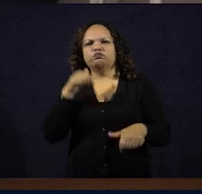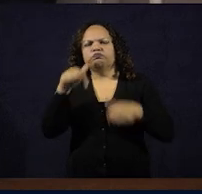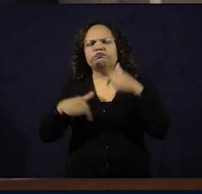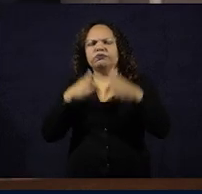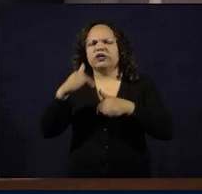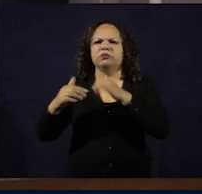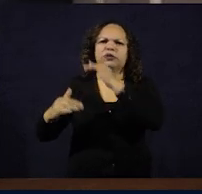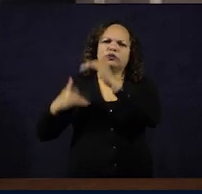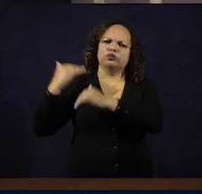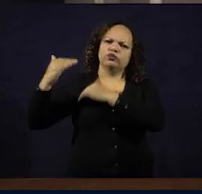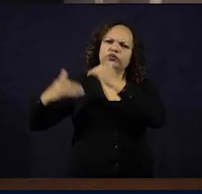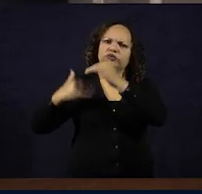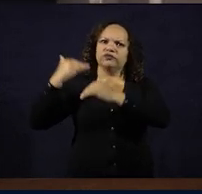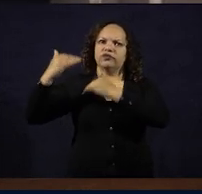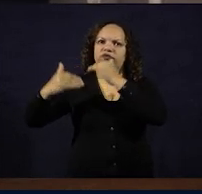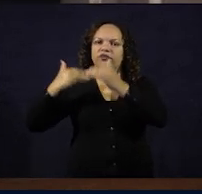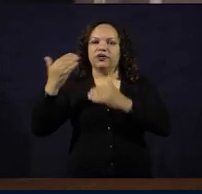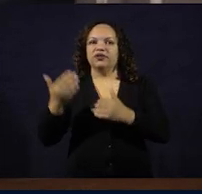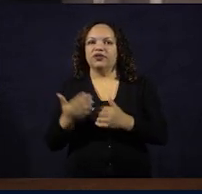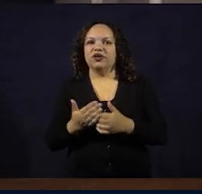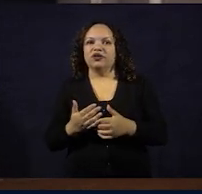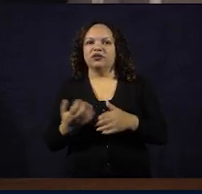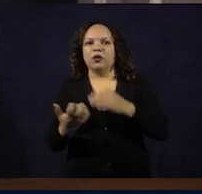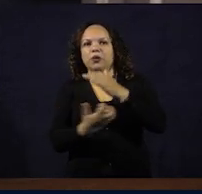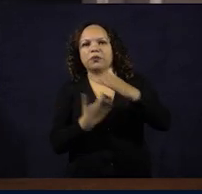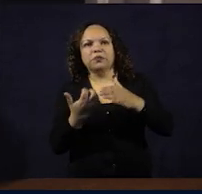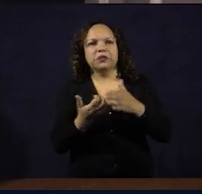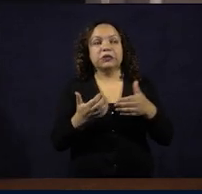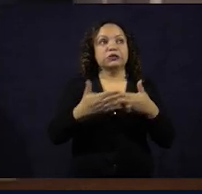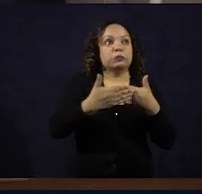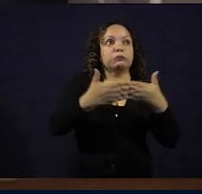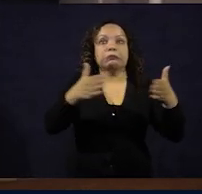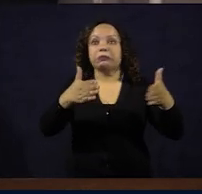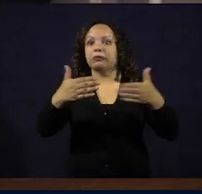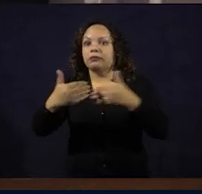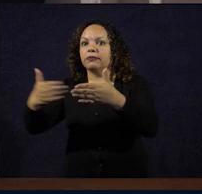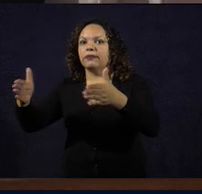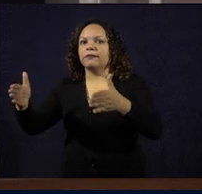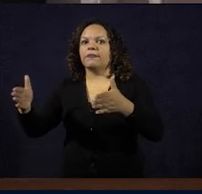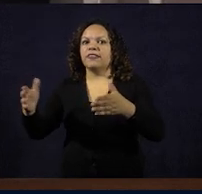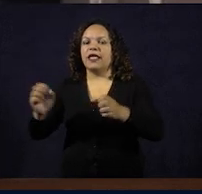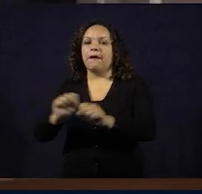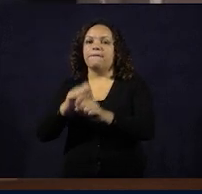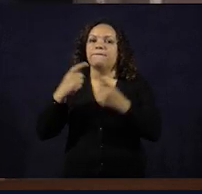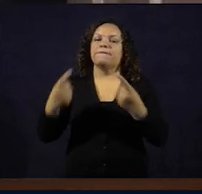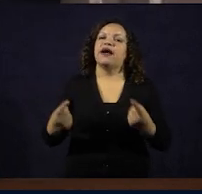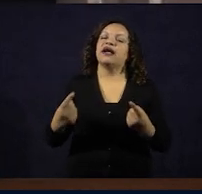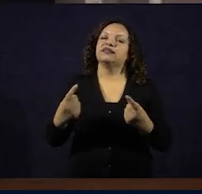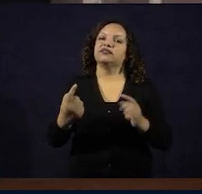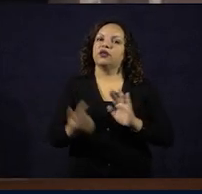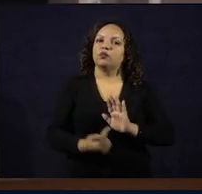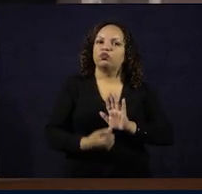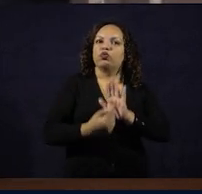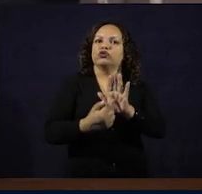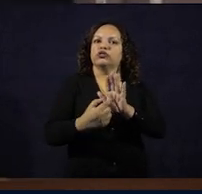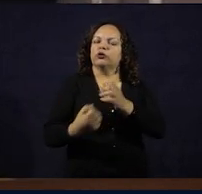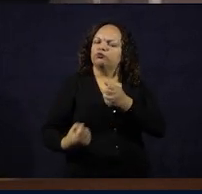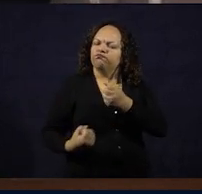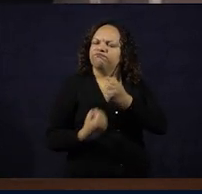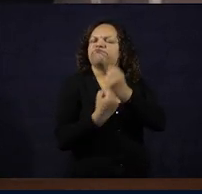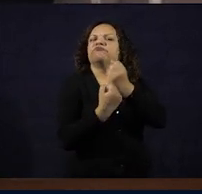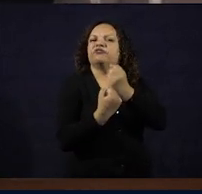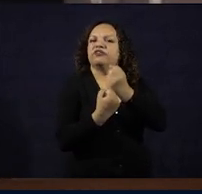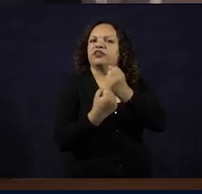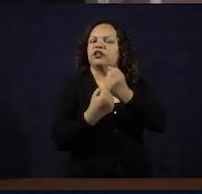de desenvolvimento ao longo do tempo que tem vez que o mercado tá aí não tá não tá aberto mas está na frente dos investidores defendendo sua